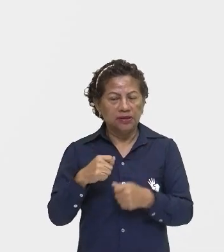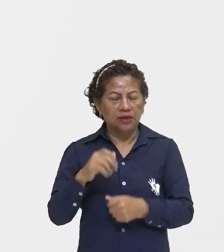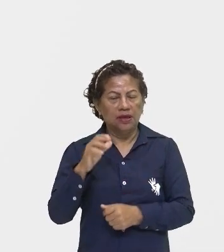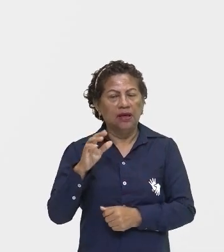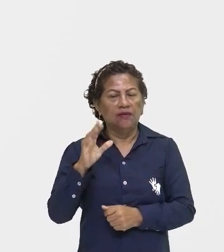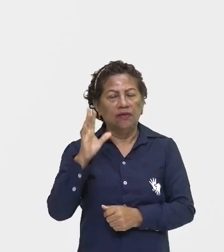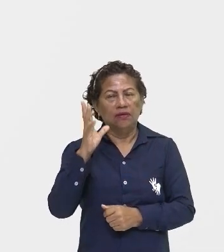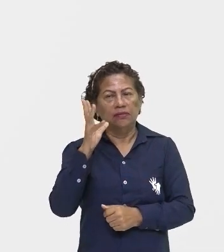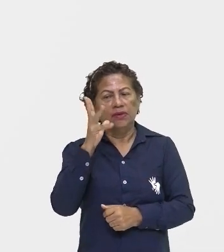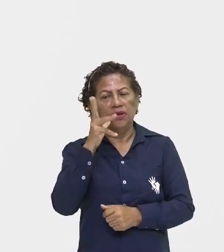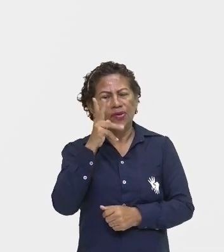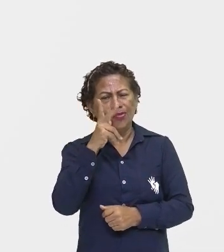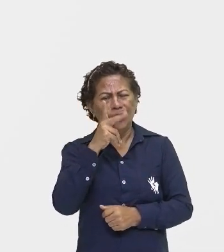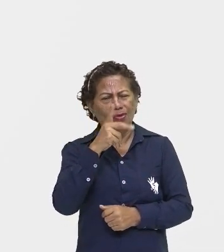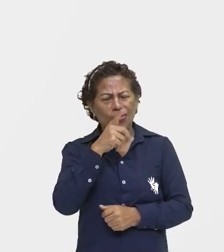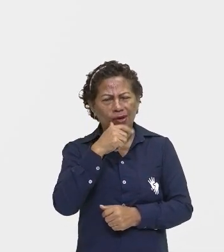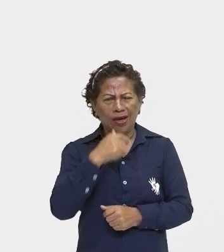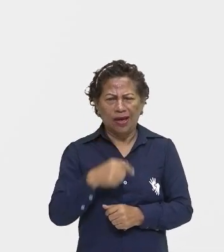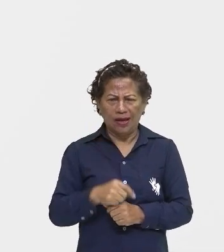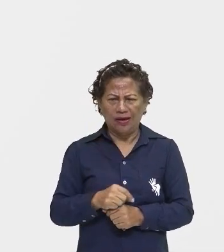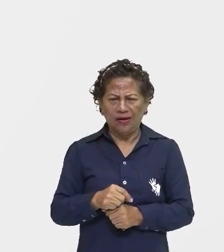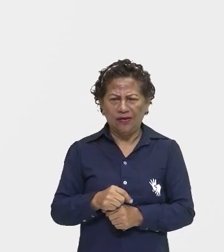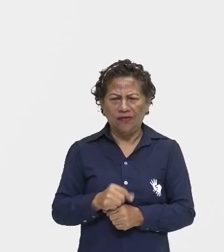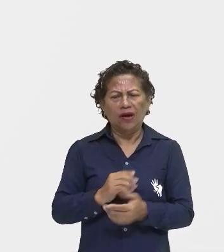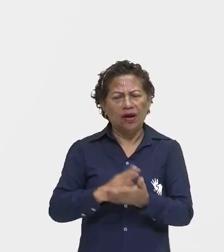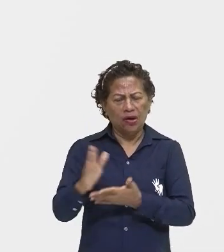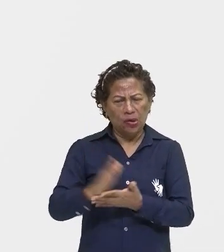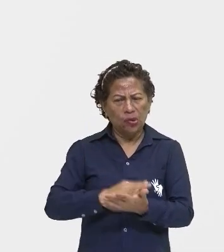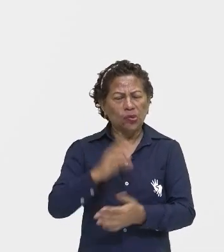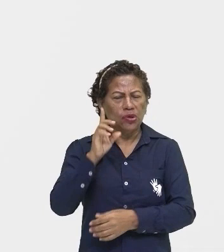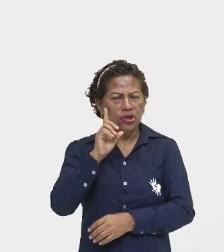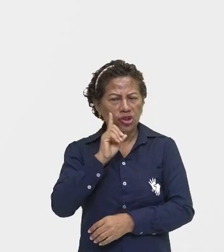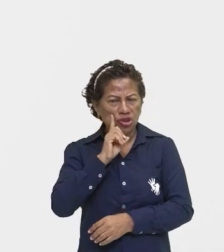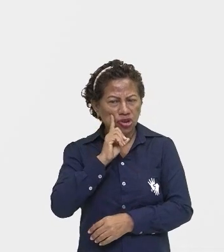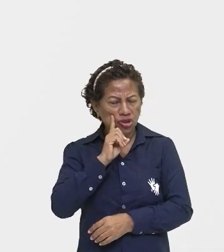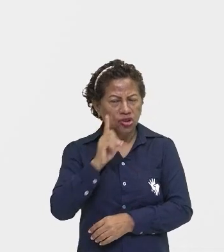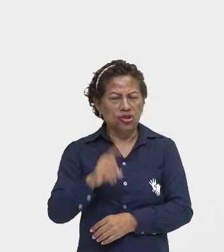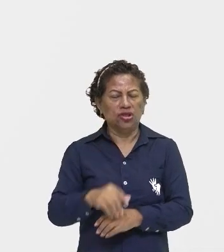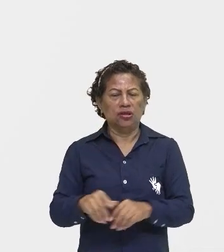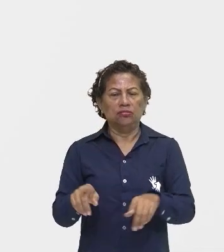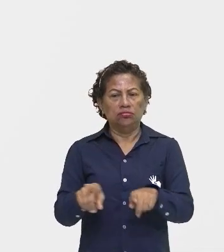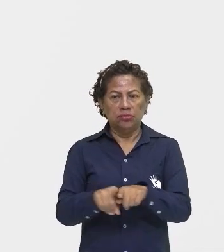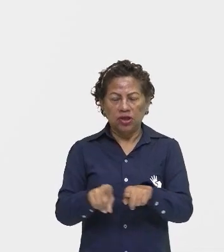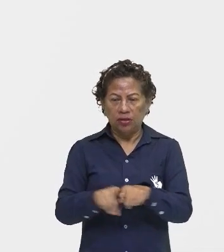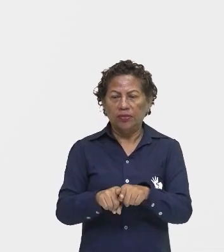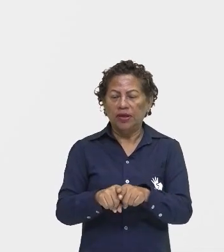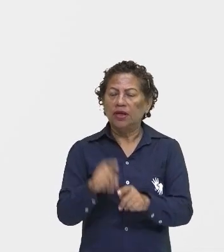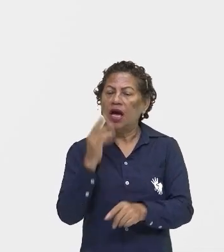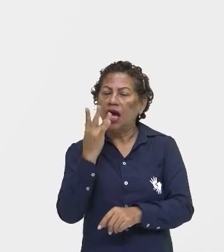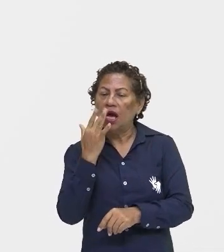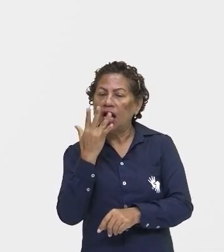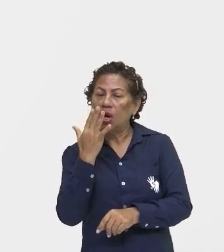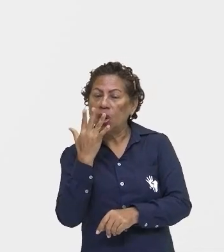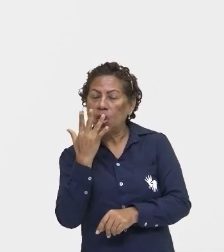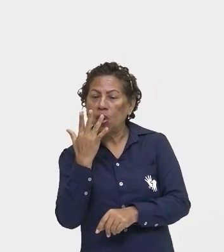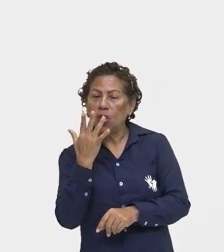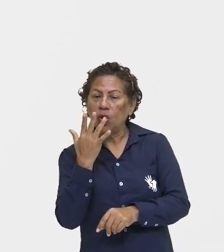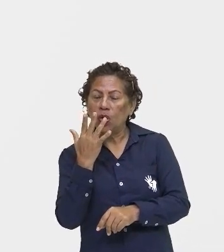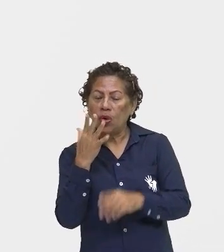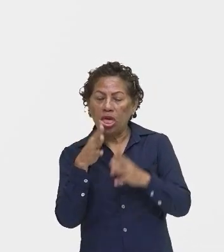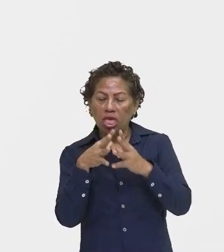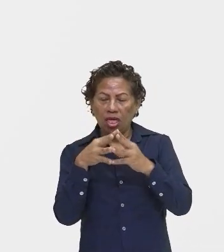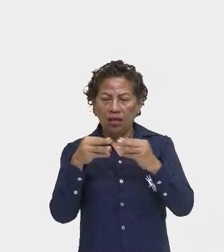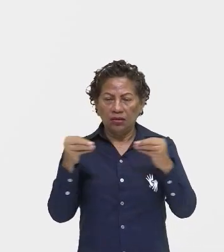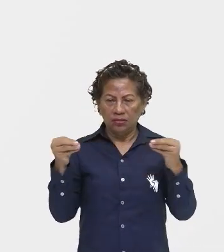horas ou até mesmo dias. Entretanto, as cores eram tão sensíveis que